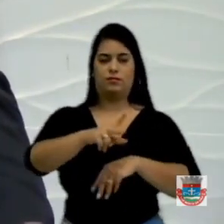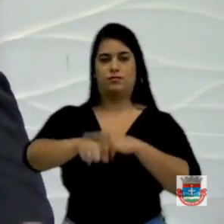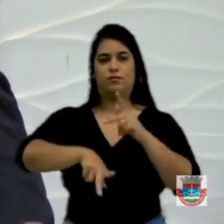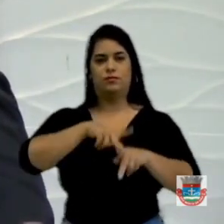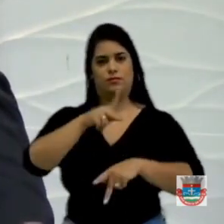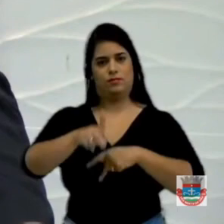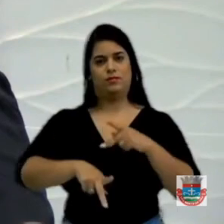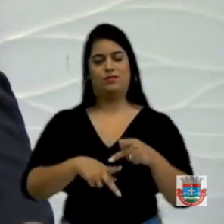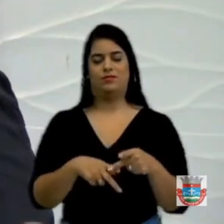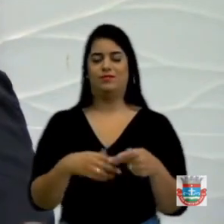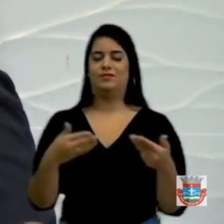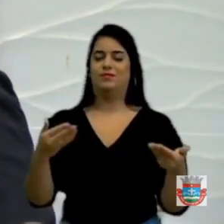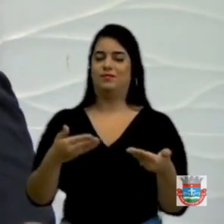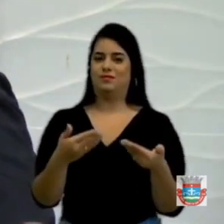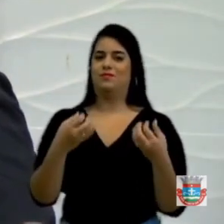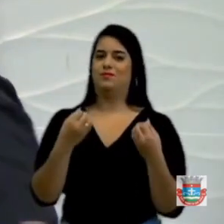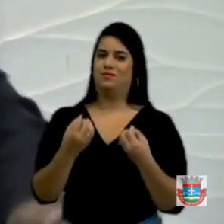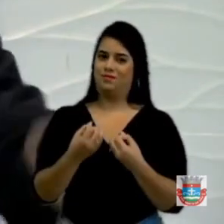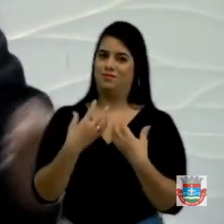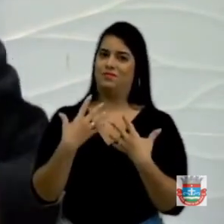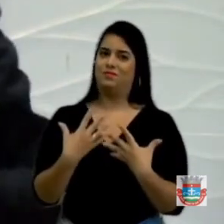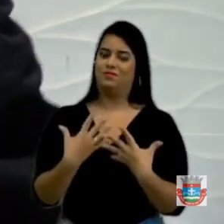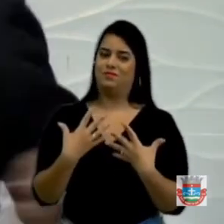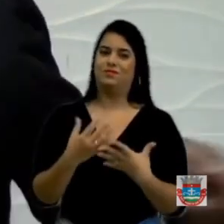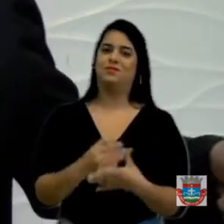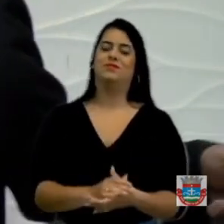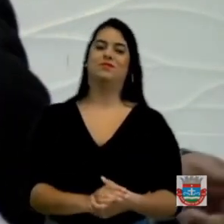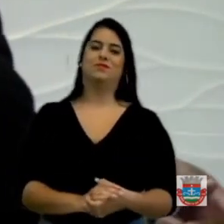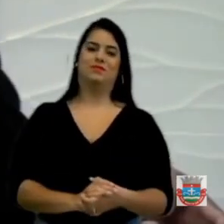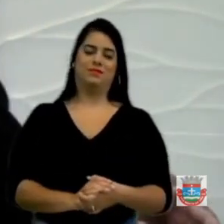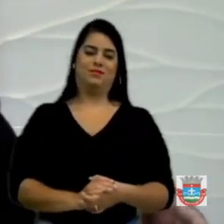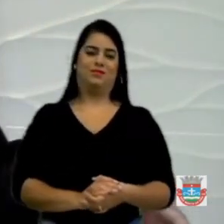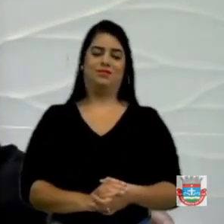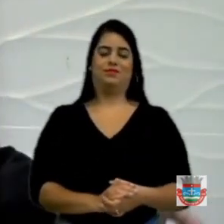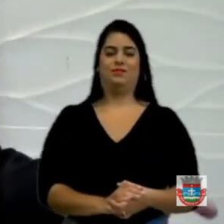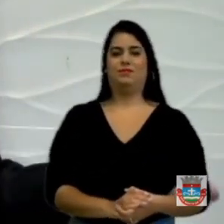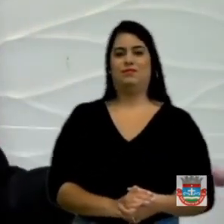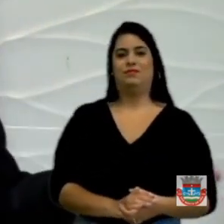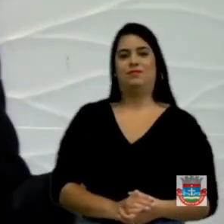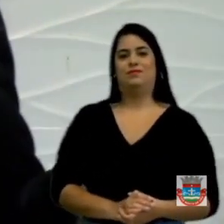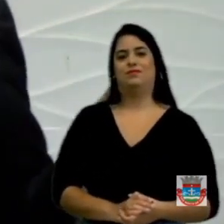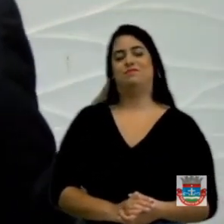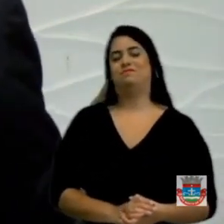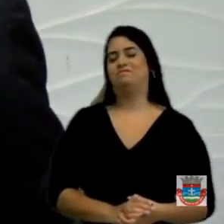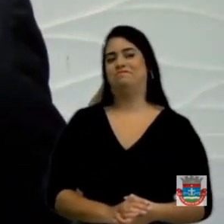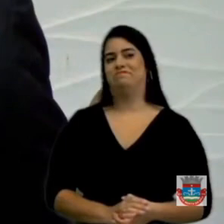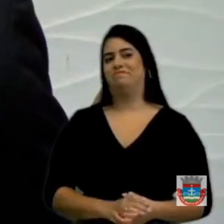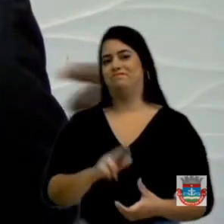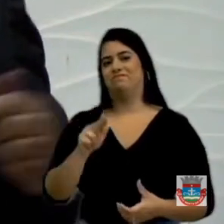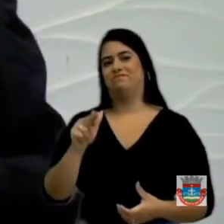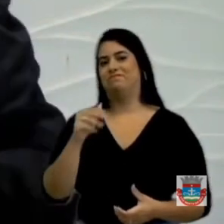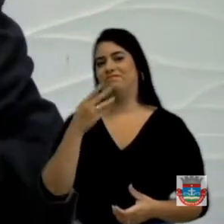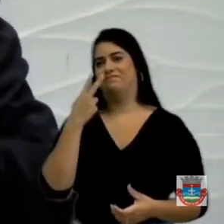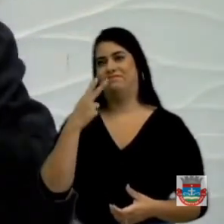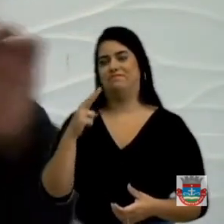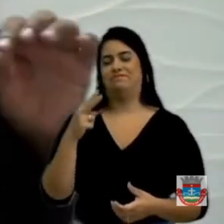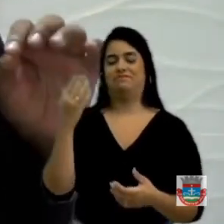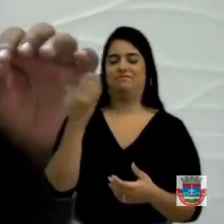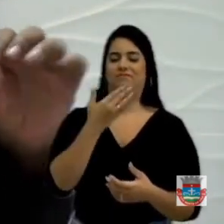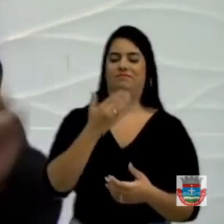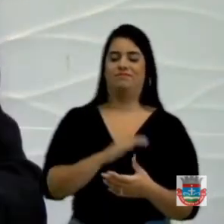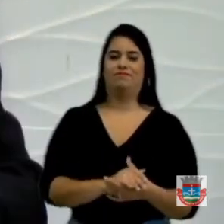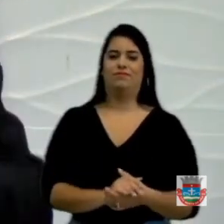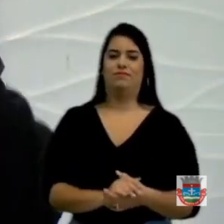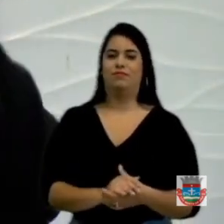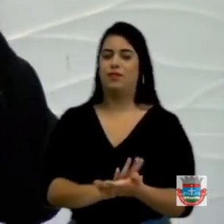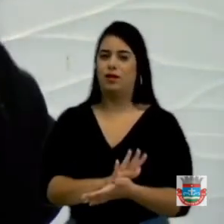Esse ano foi bom demais. O cabará vai, o outro passava atrás de novo. Eu nunca vi um negócio desse. Agora, nada me